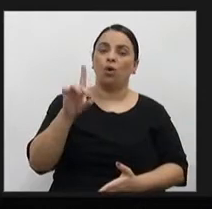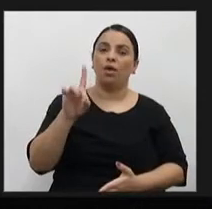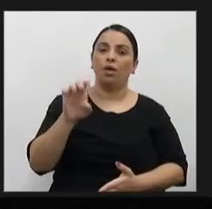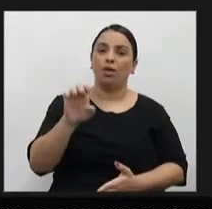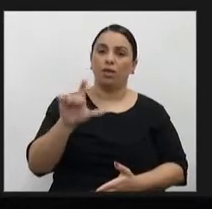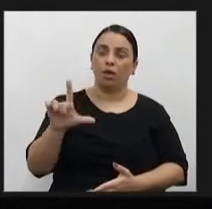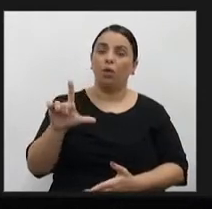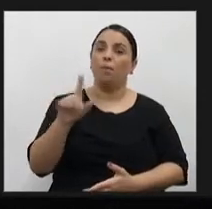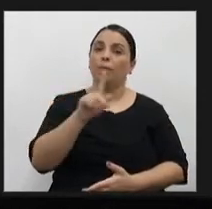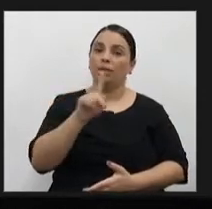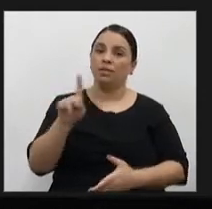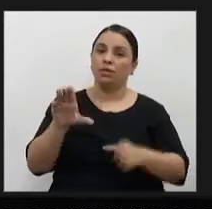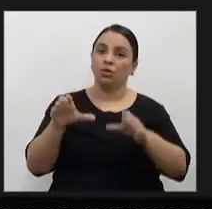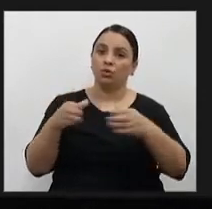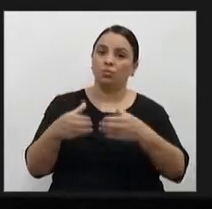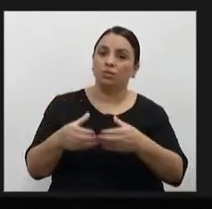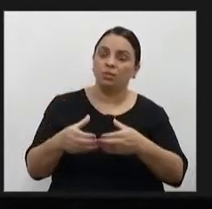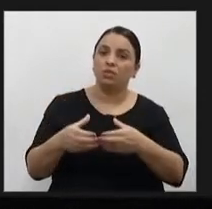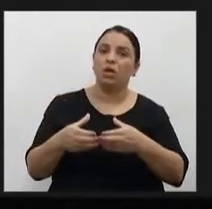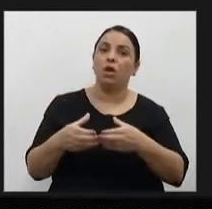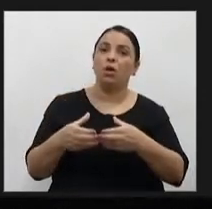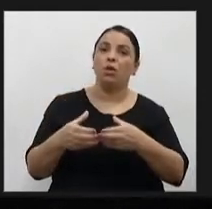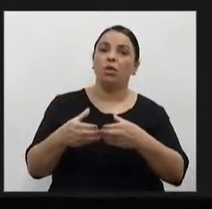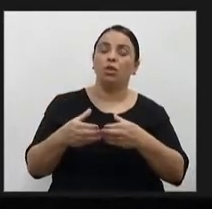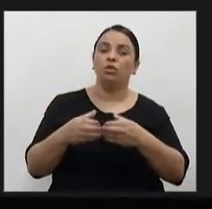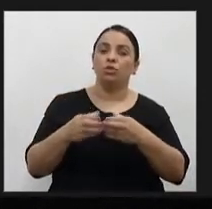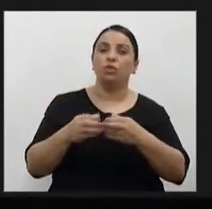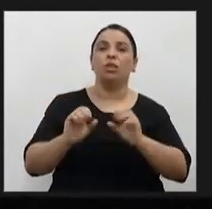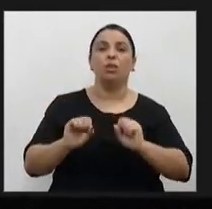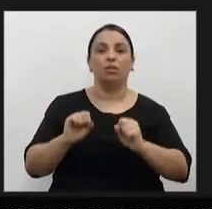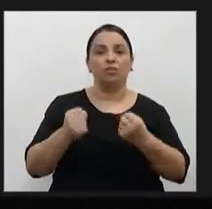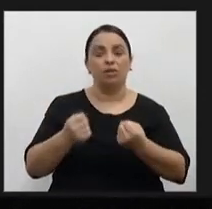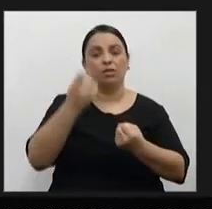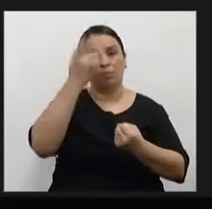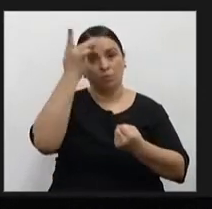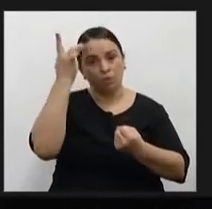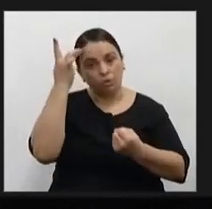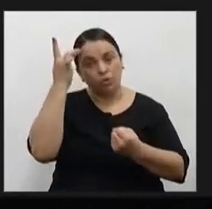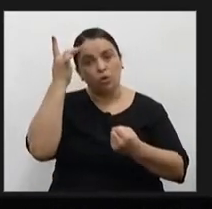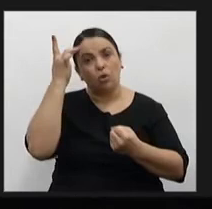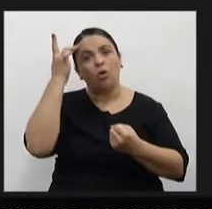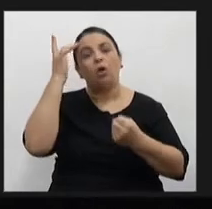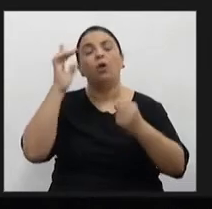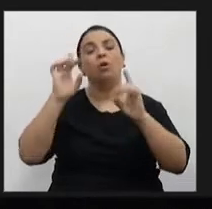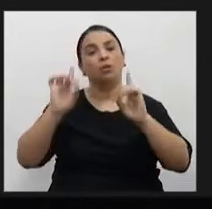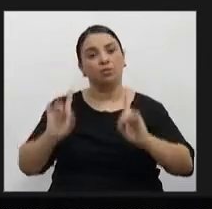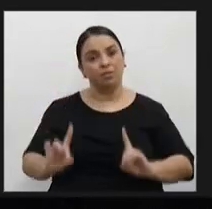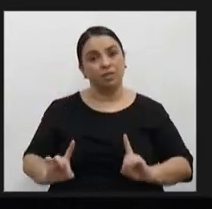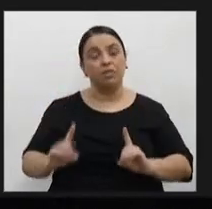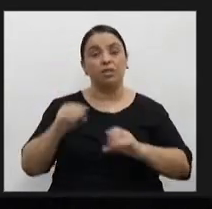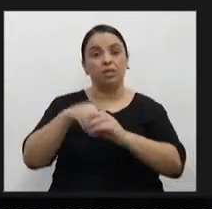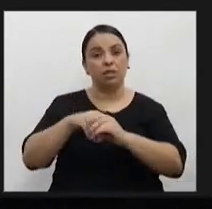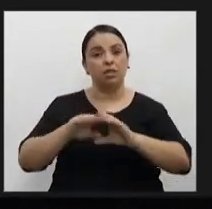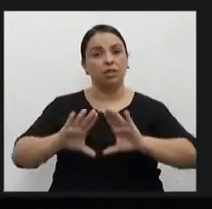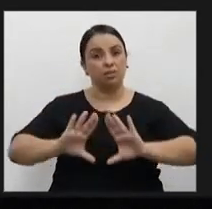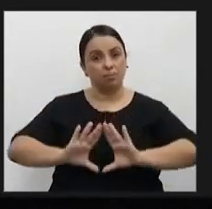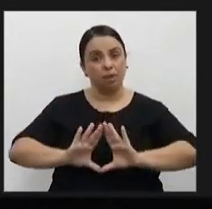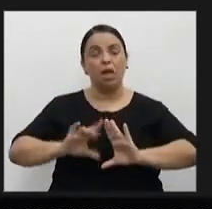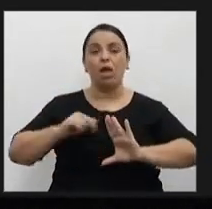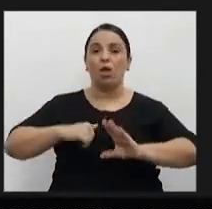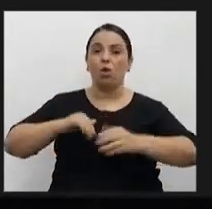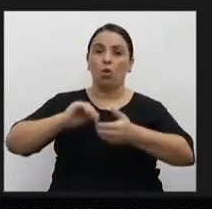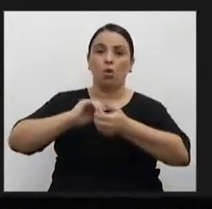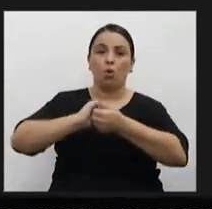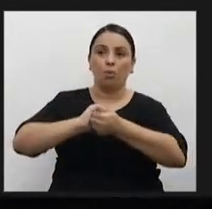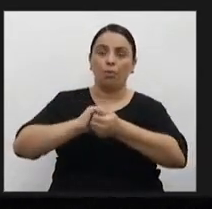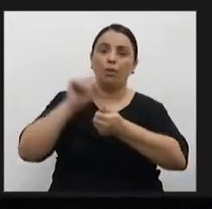Estadual, né, de Defesa dos Direitos da Pessoa com Deficiência da Assembleia. Eu cumprimento todos. E a minha